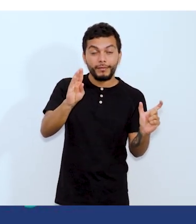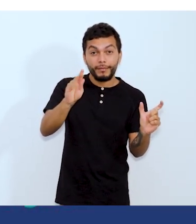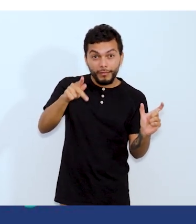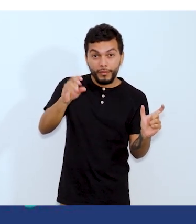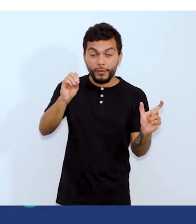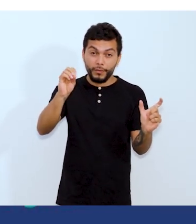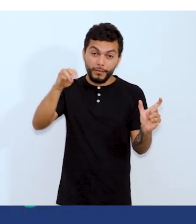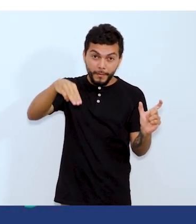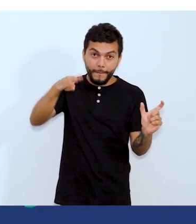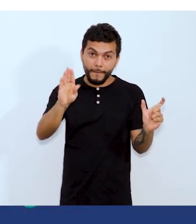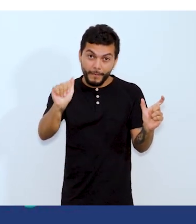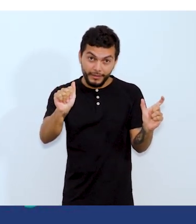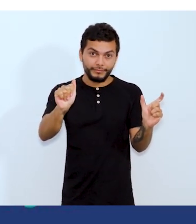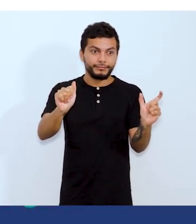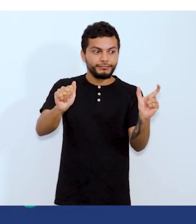pomba,